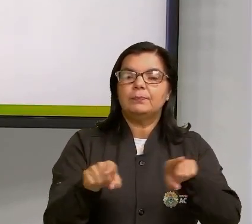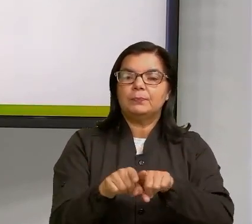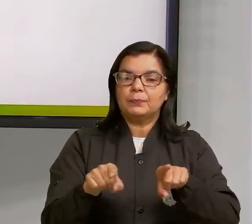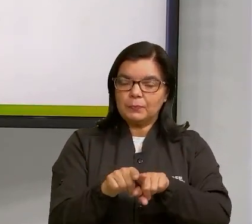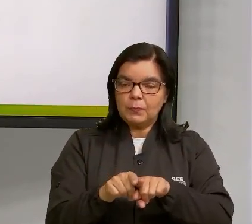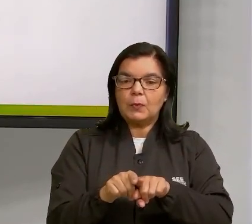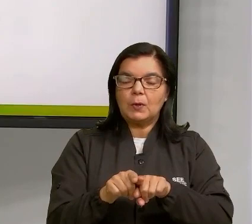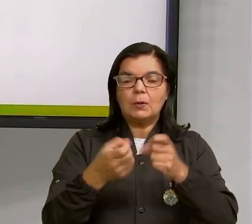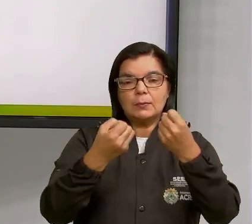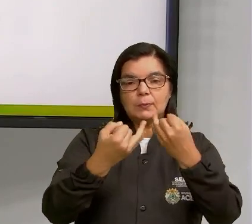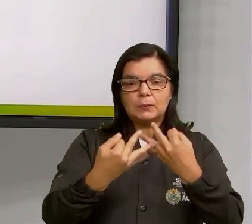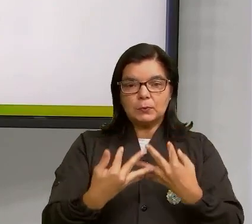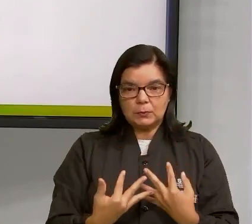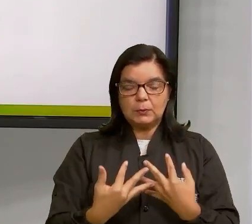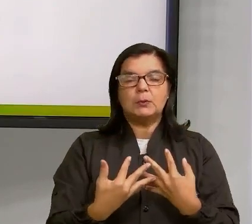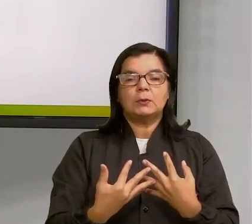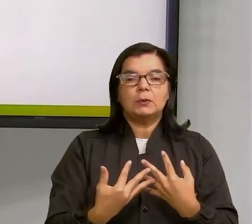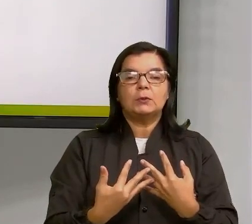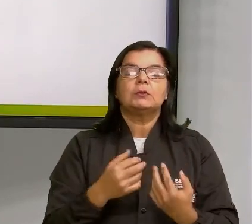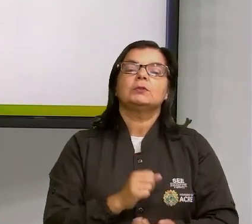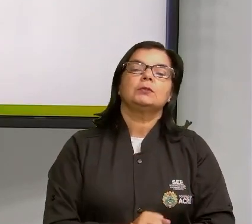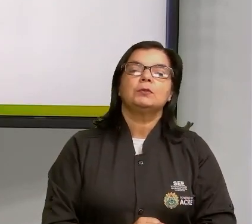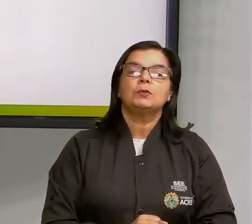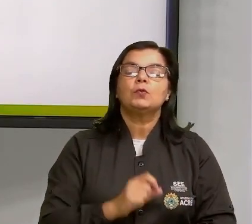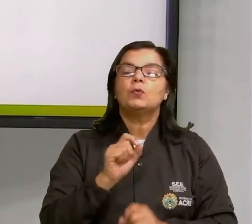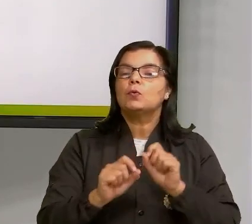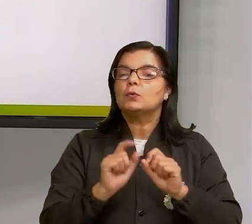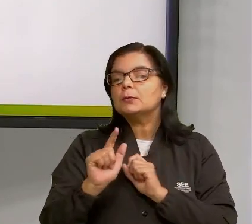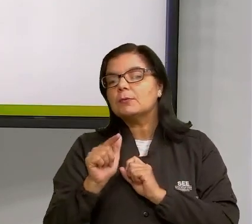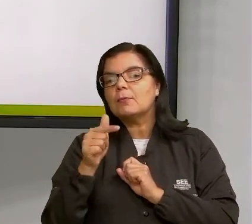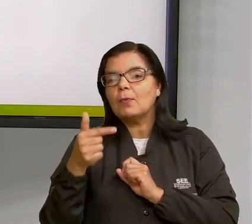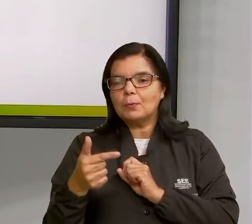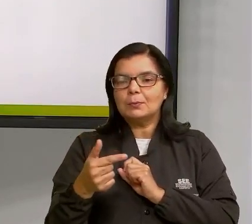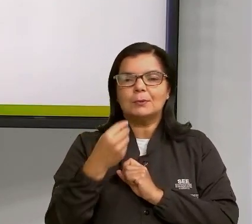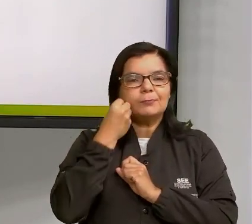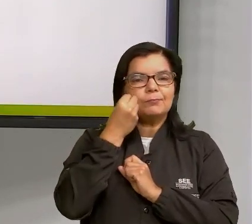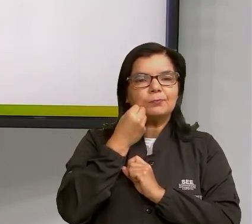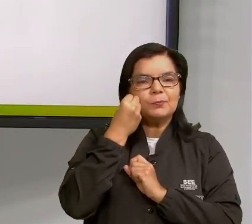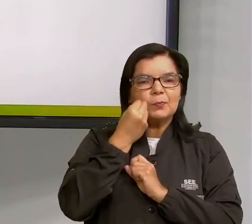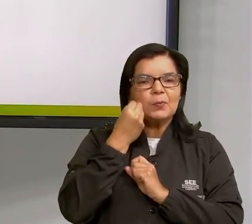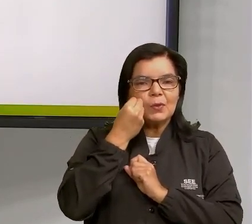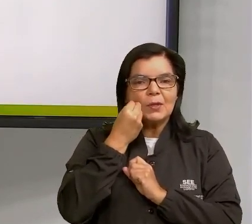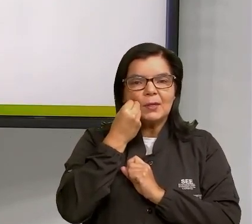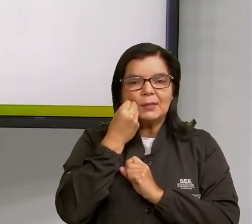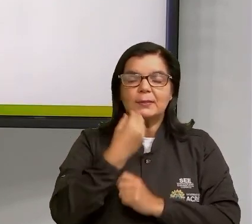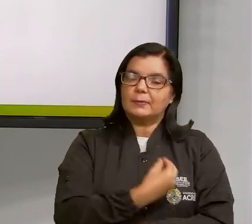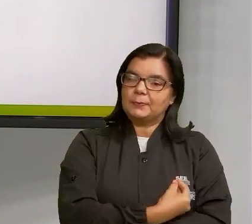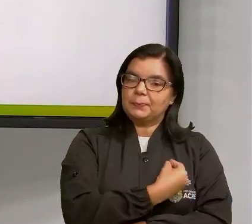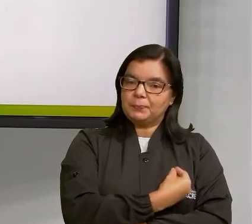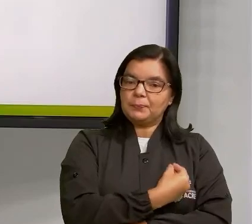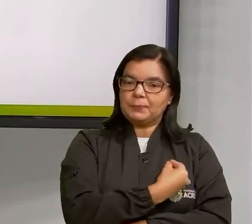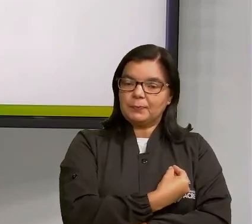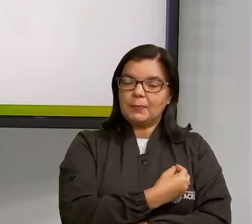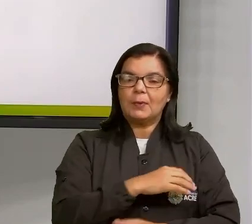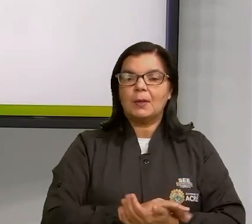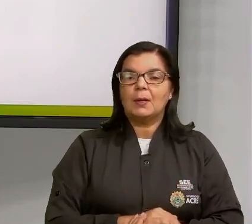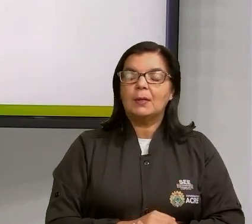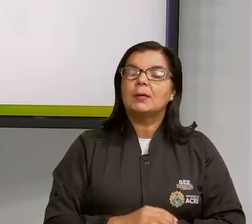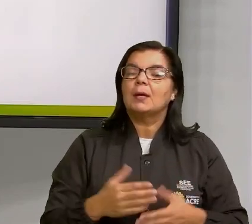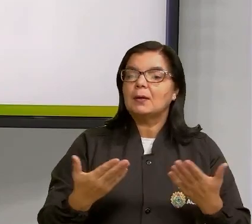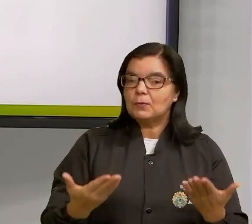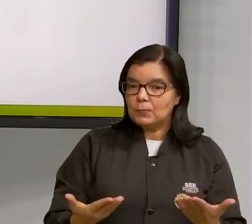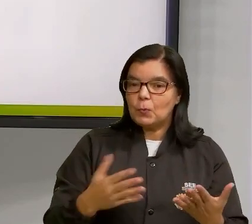também, digamos assim, levando em consideração outras experiências que existem,